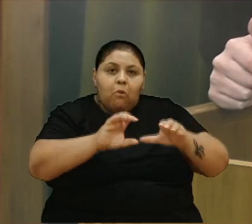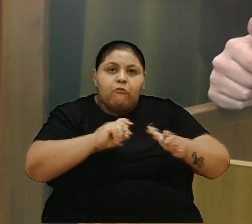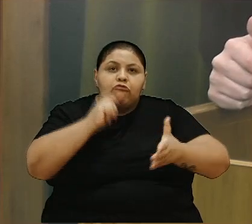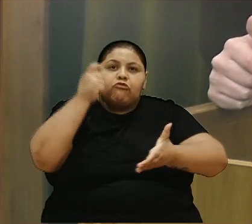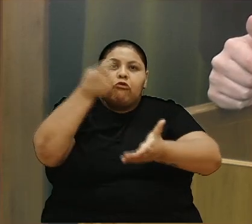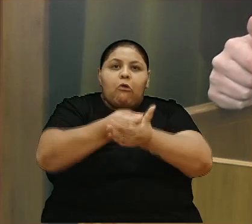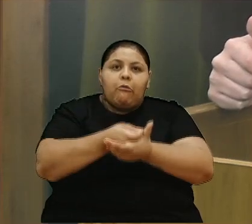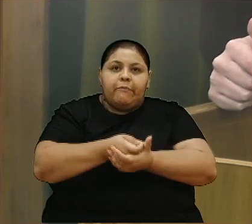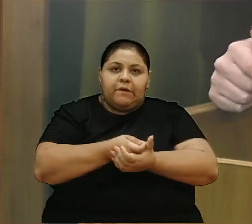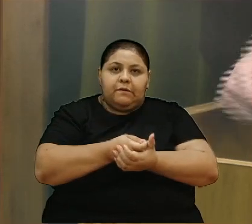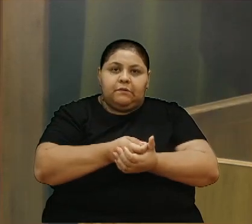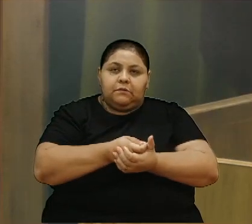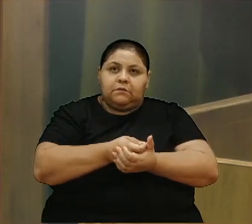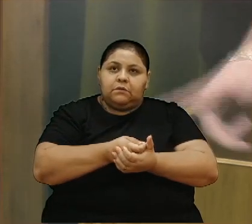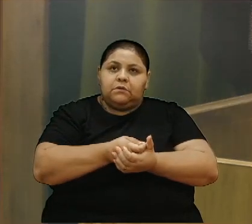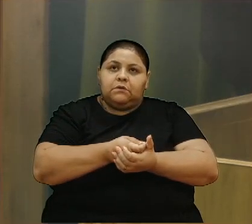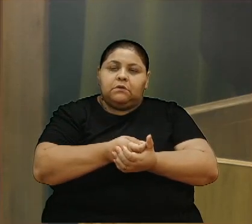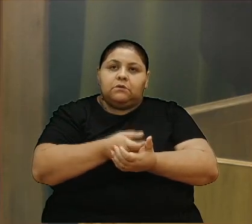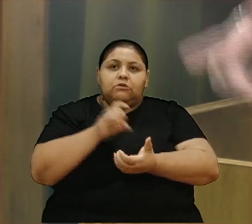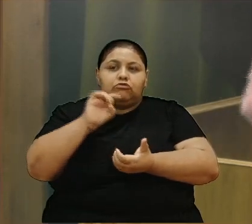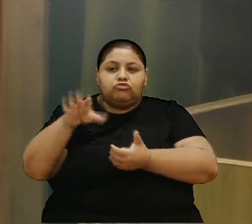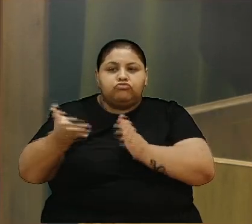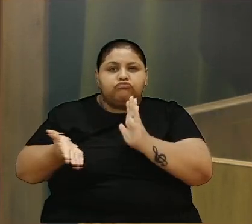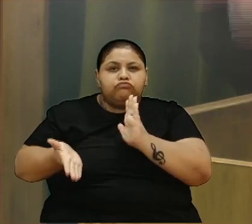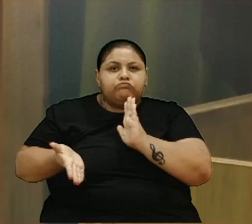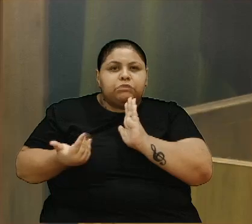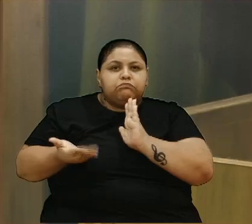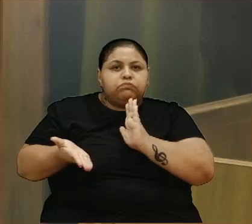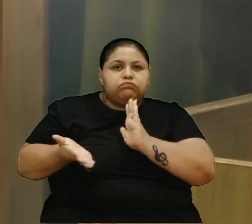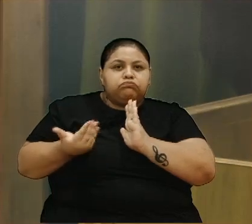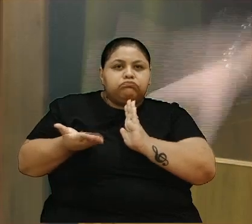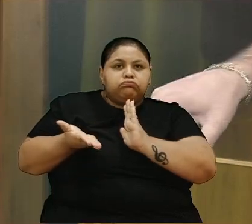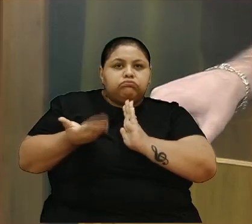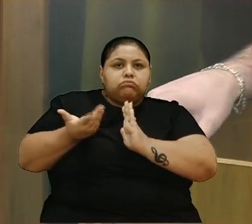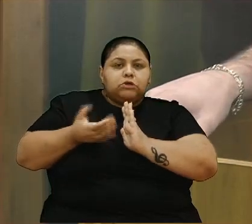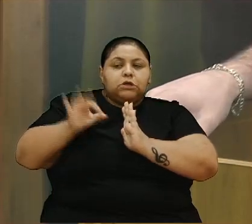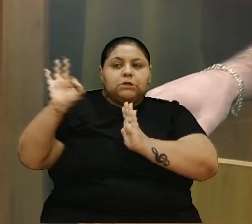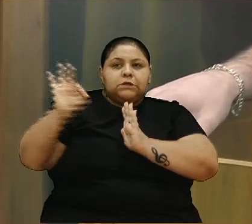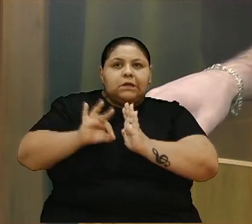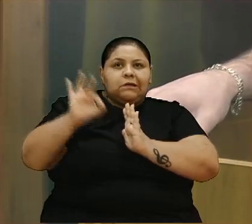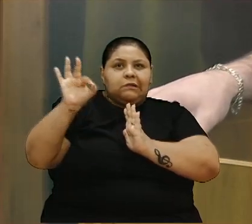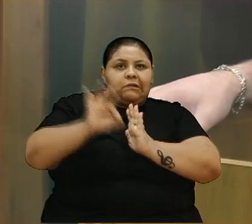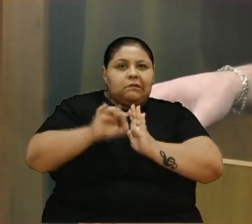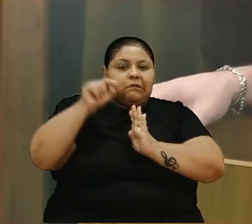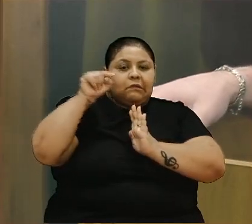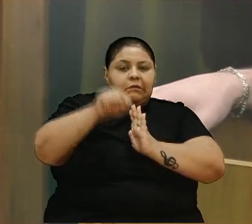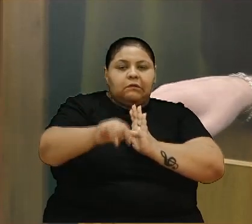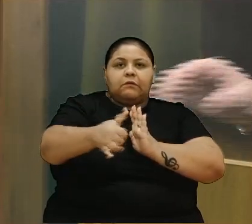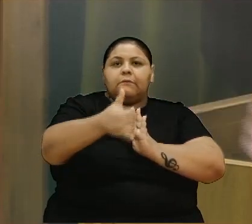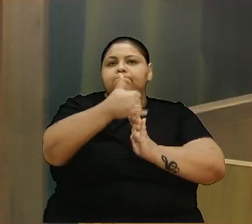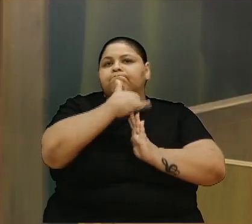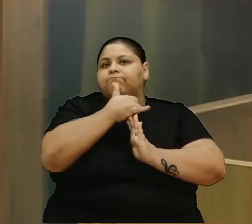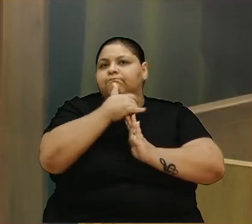compra. E é só aumento em cima de aumento, taxa em cima de taxa. Essa,